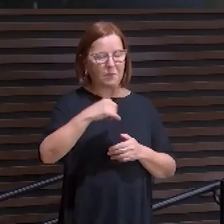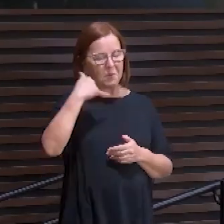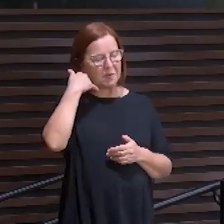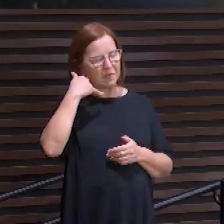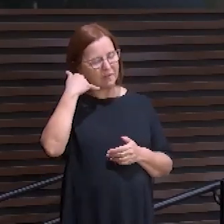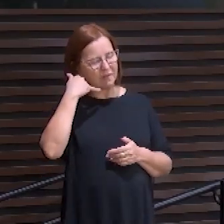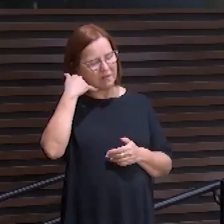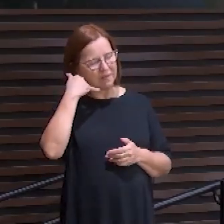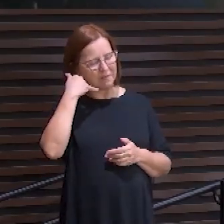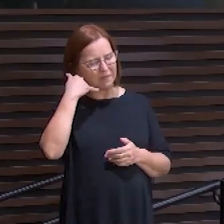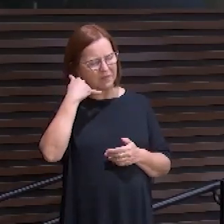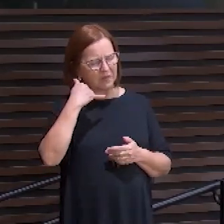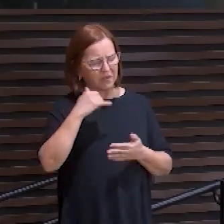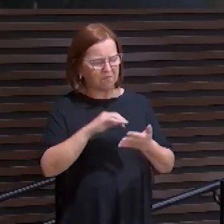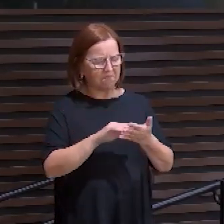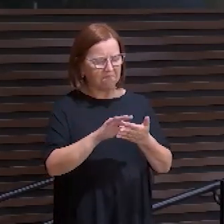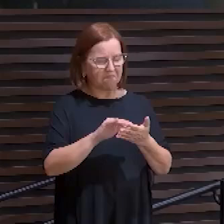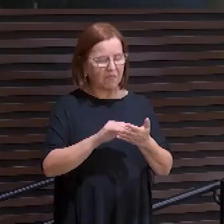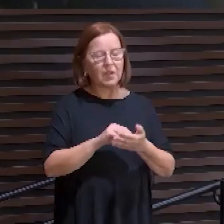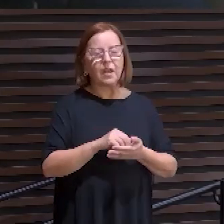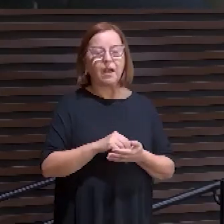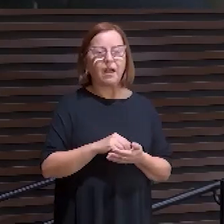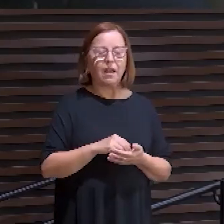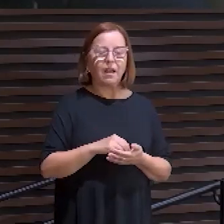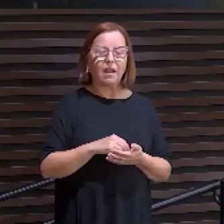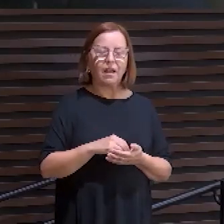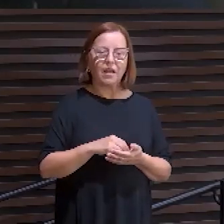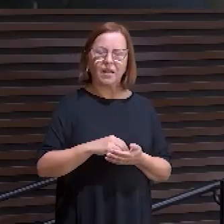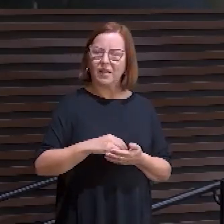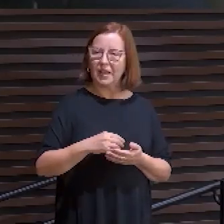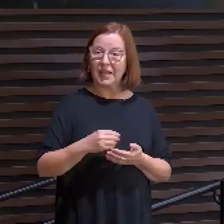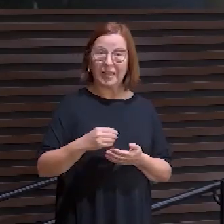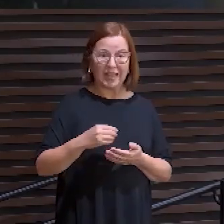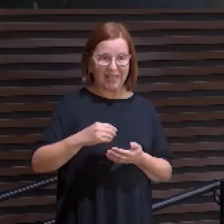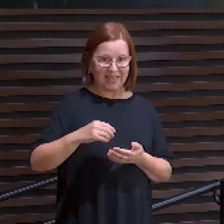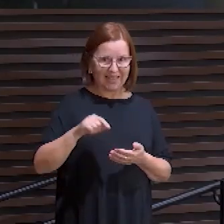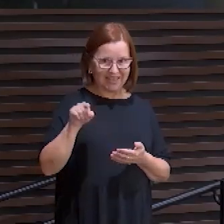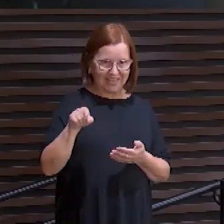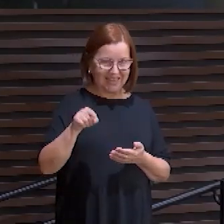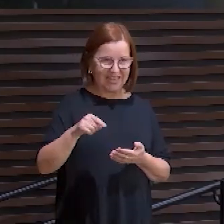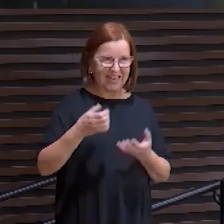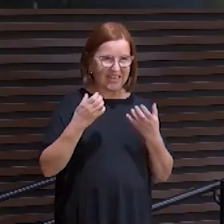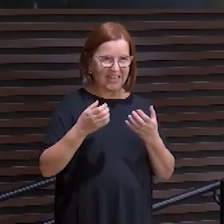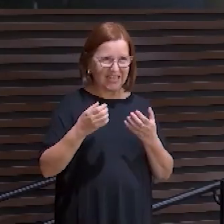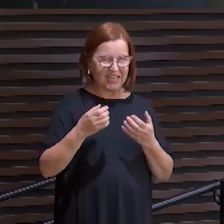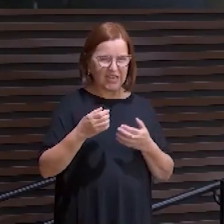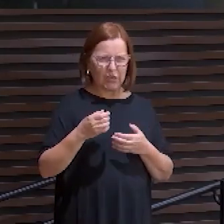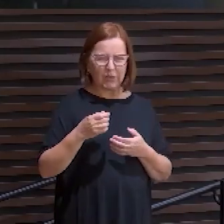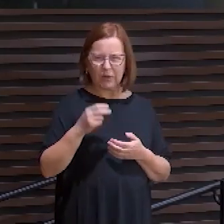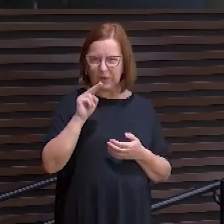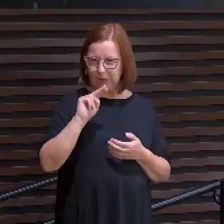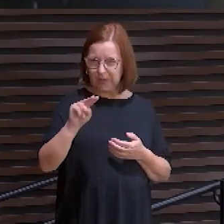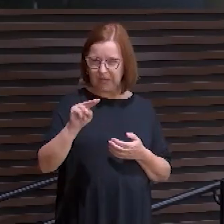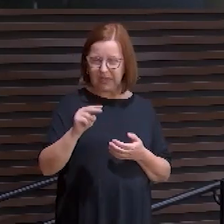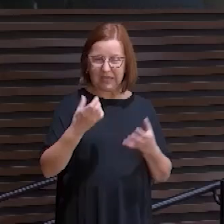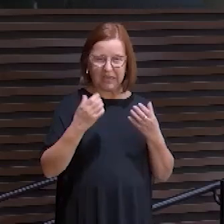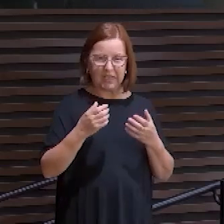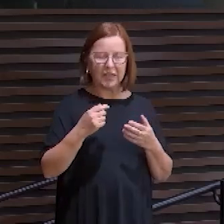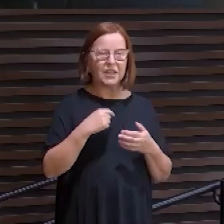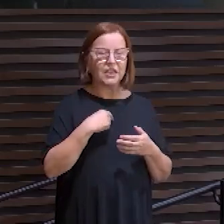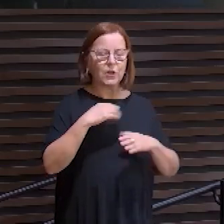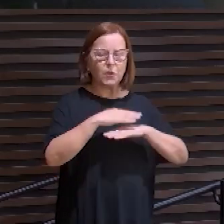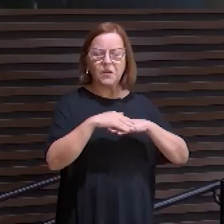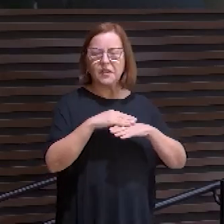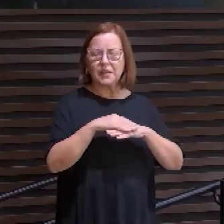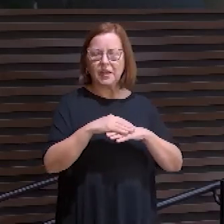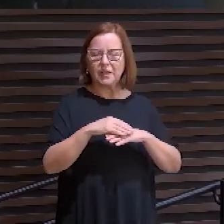mandando mensagens e ela vira querendo que eu desse atenção para ela e querendo que eu falasse com ela, eu